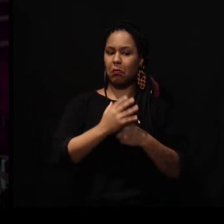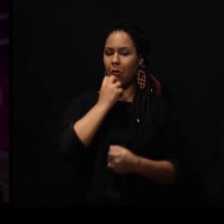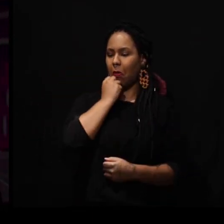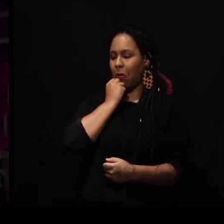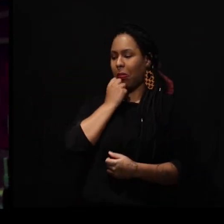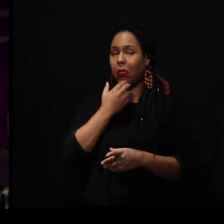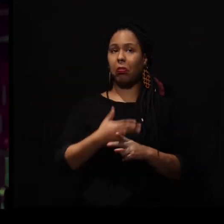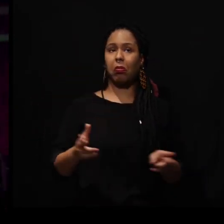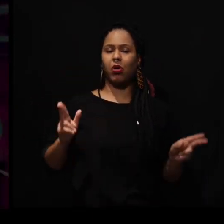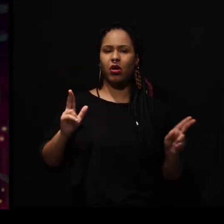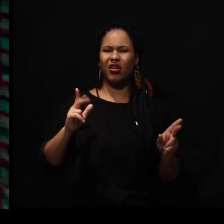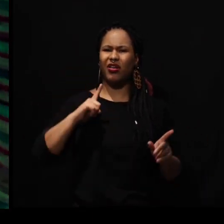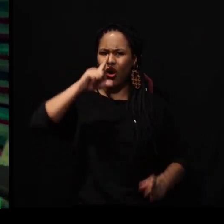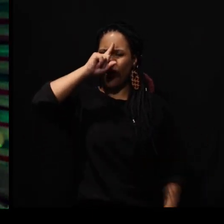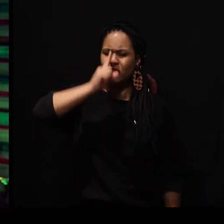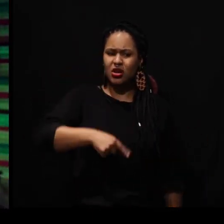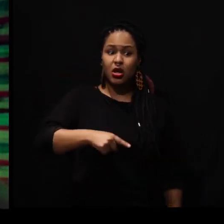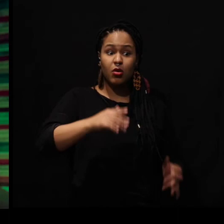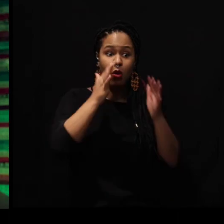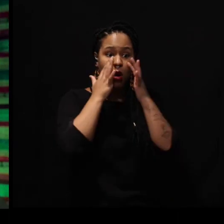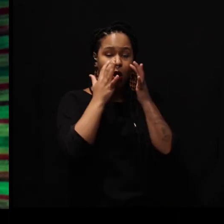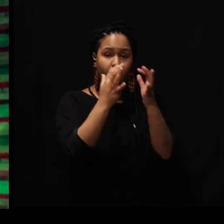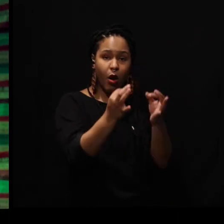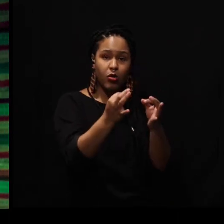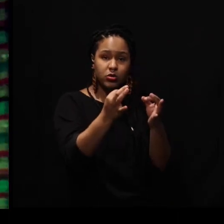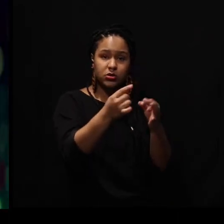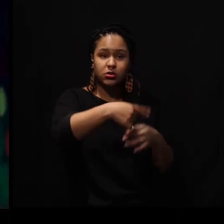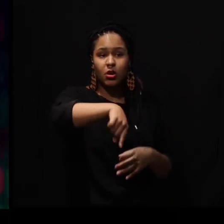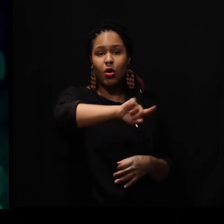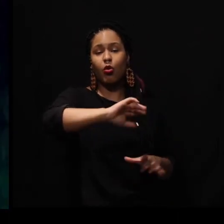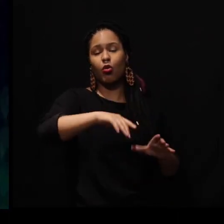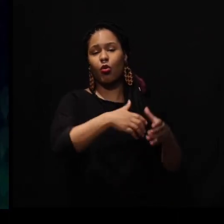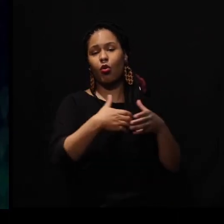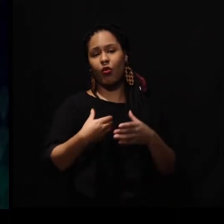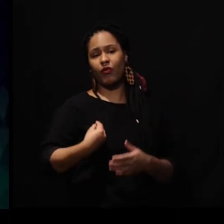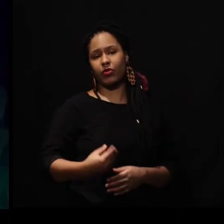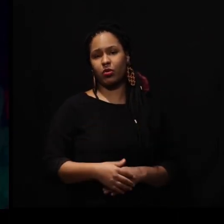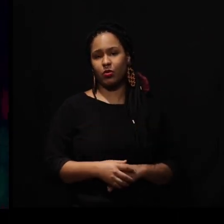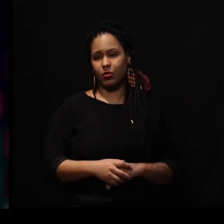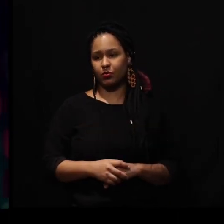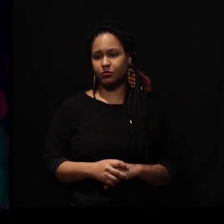omissos, ordenamos, ouçam os oprimidos.